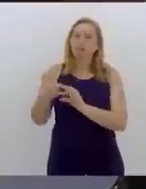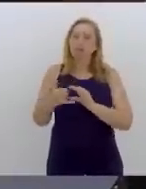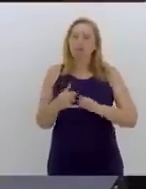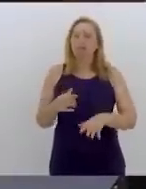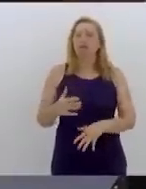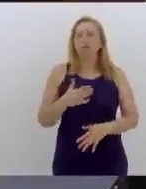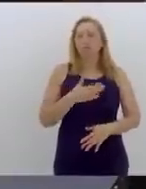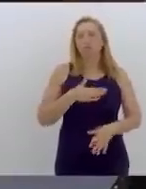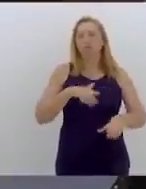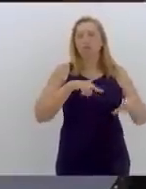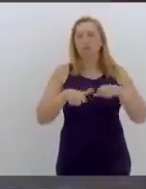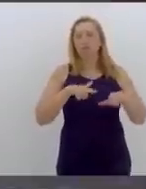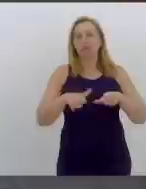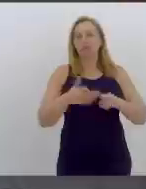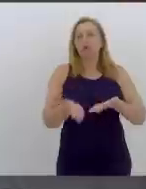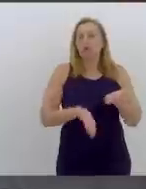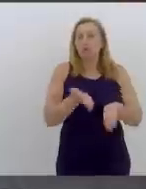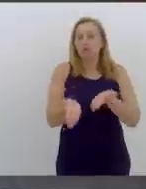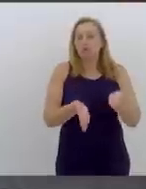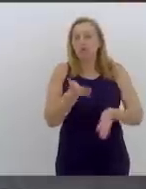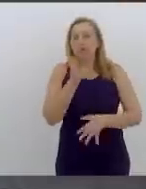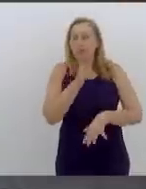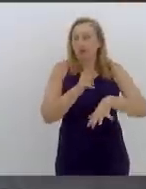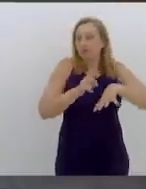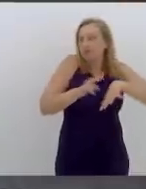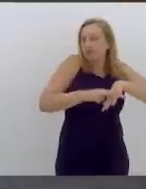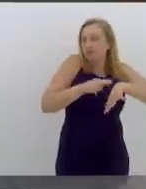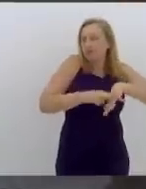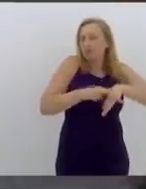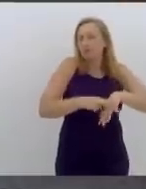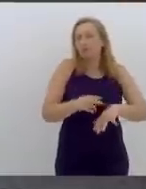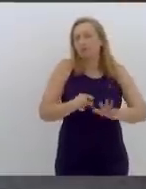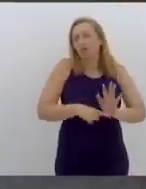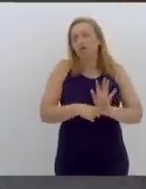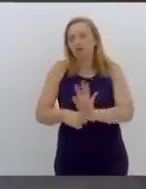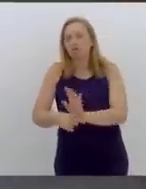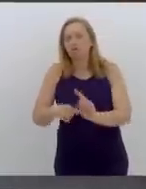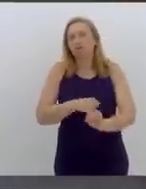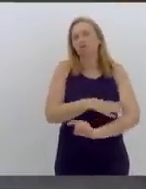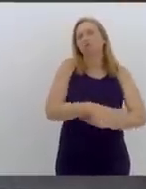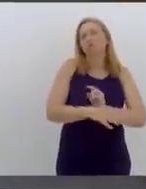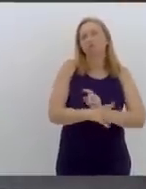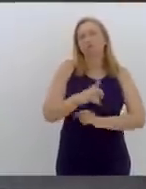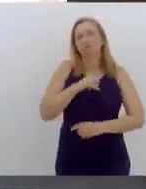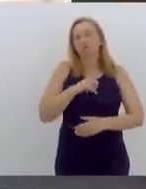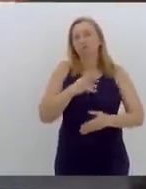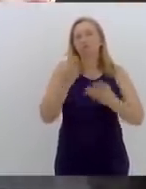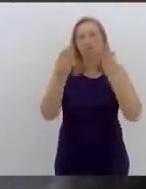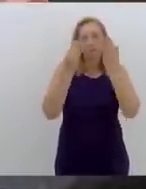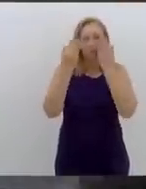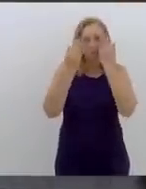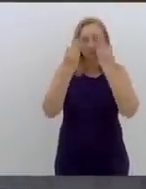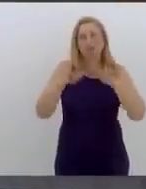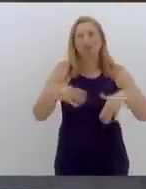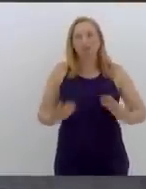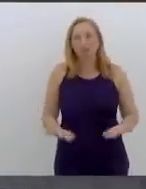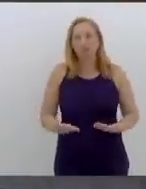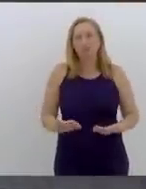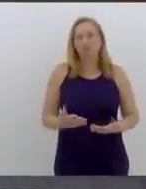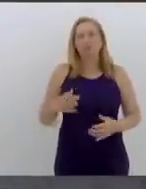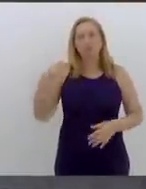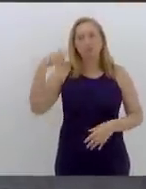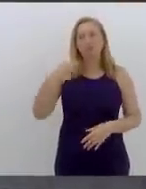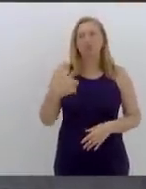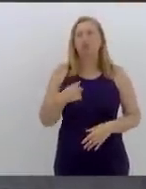a minha função é das viúvas porque nenhuma assistência nós temos com relação a psicólogo então eu doidinha